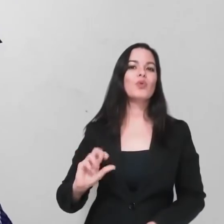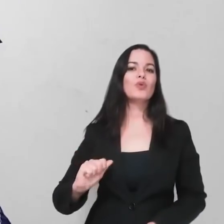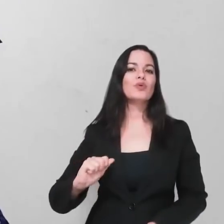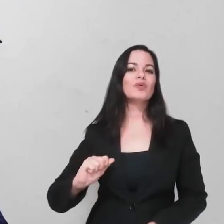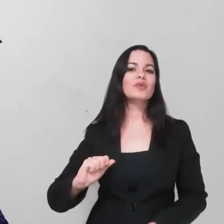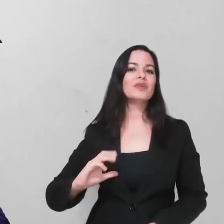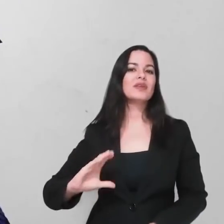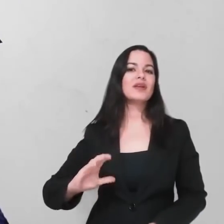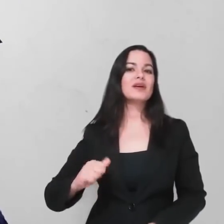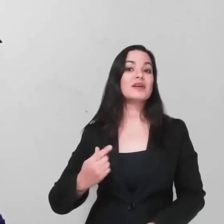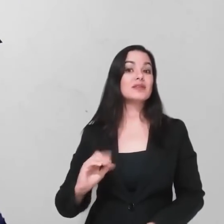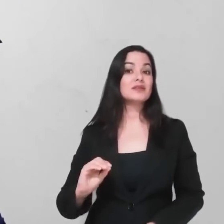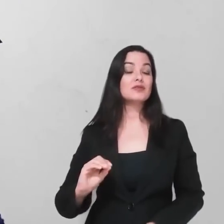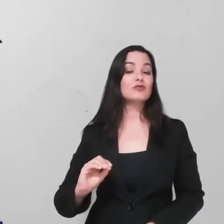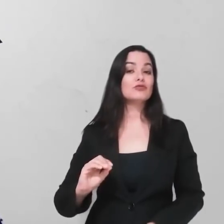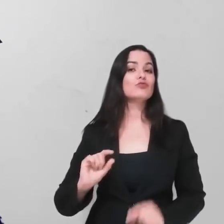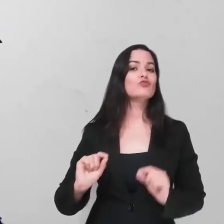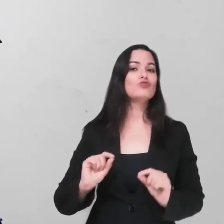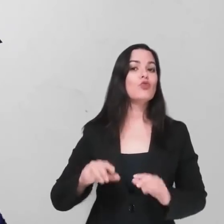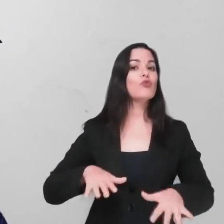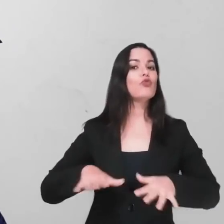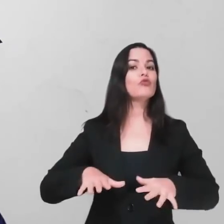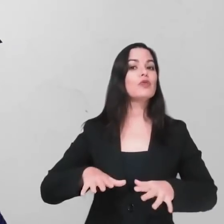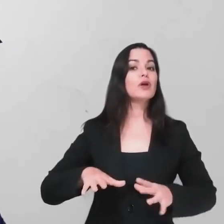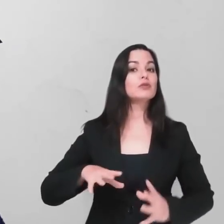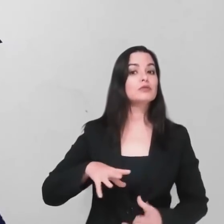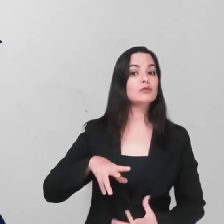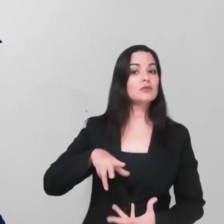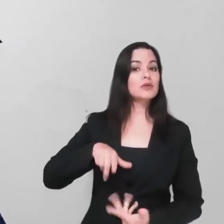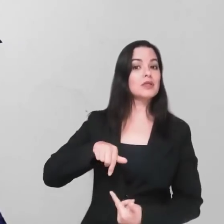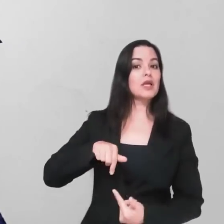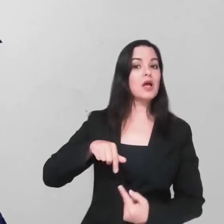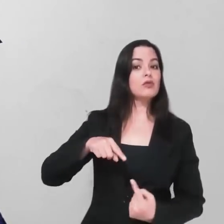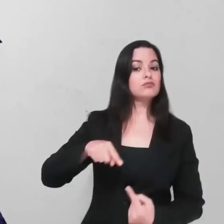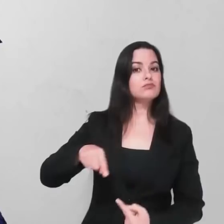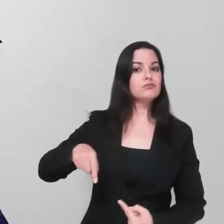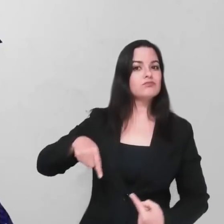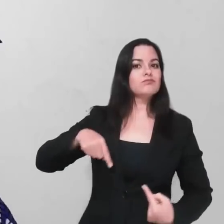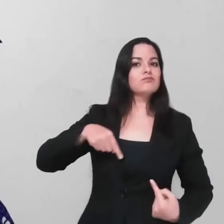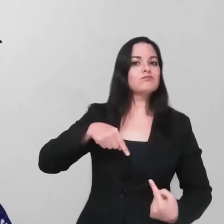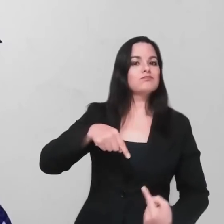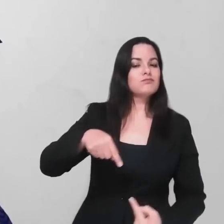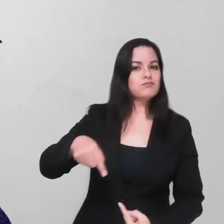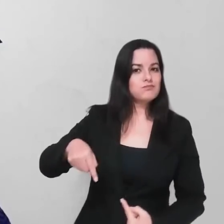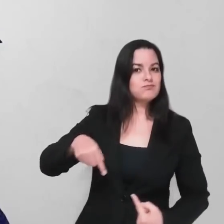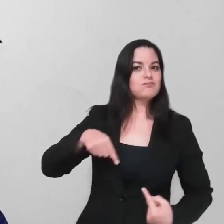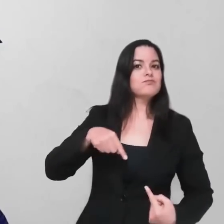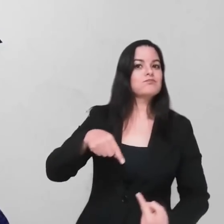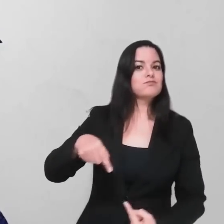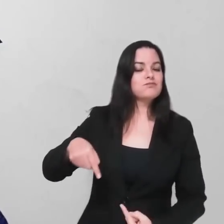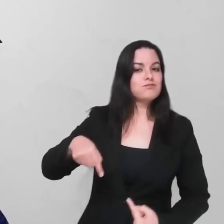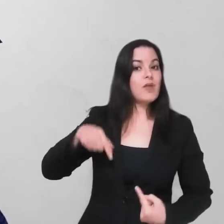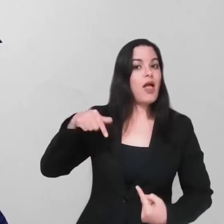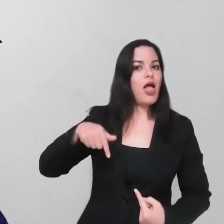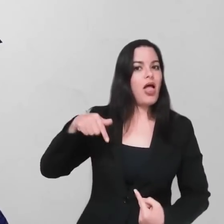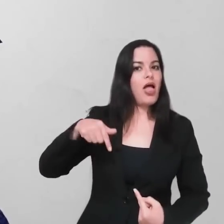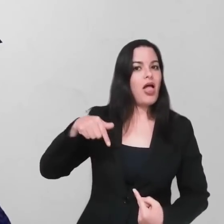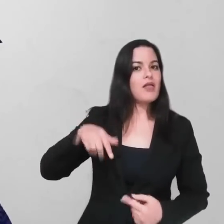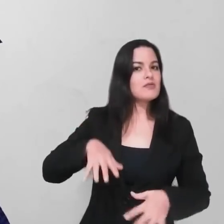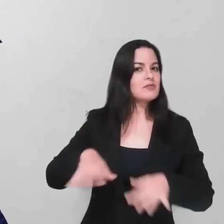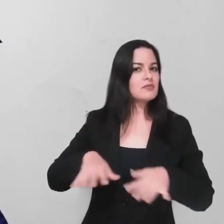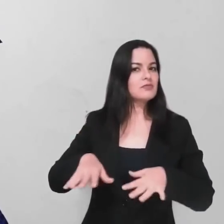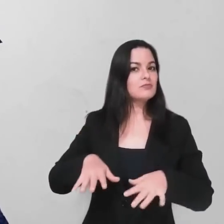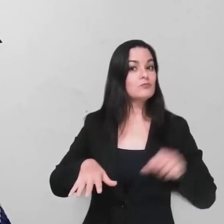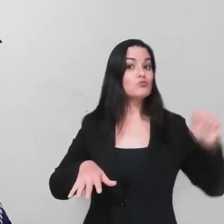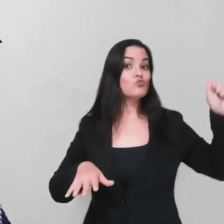Aquele movimento que a Terra faz em torno de si mesma e que, de acordo com esse movimento,